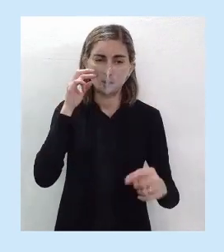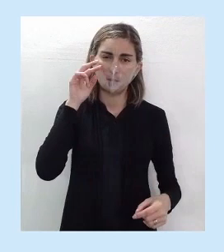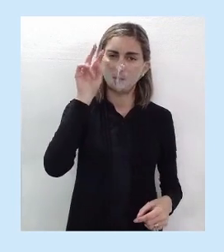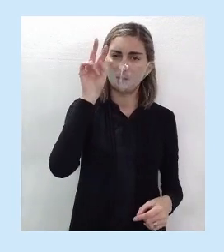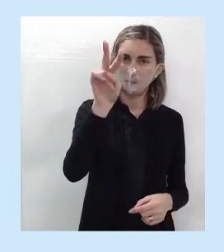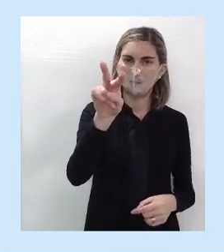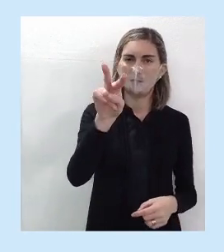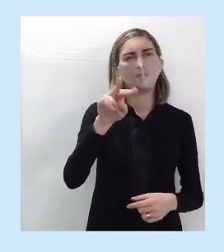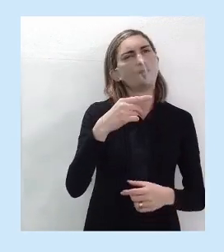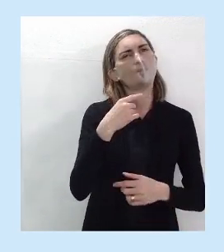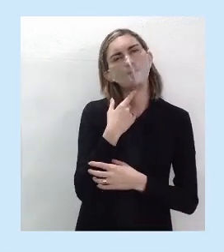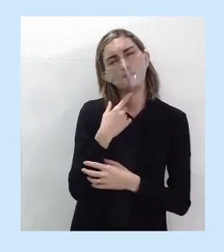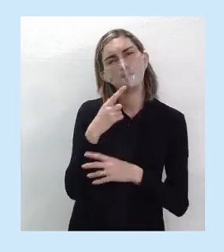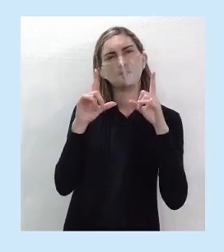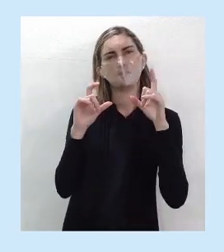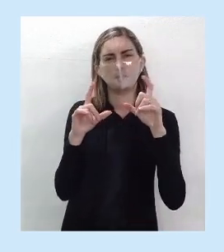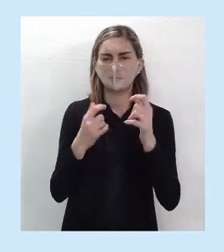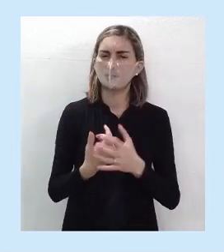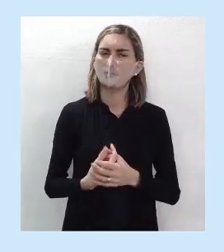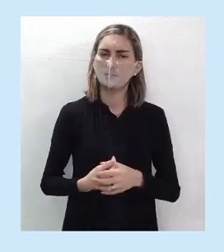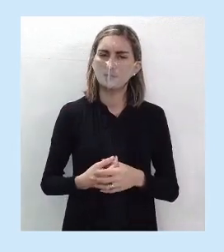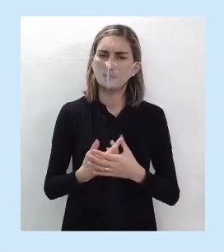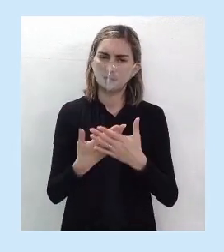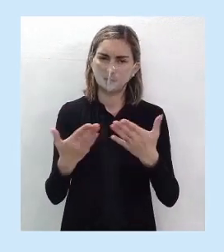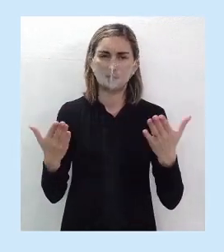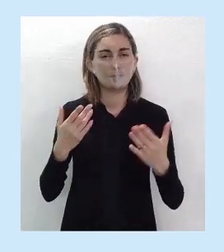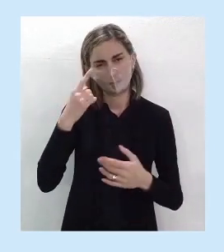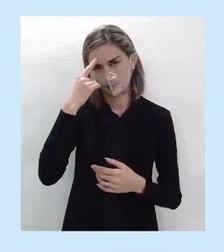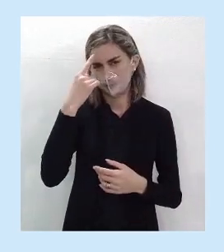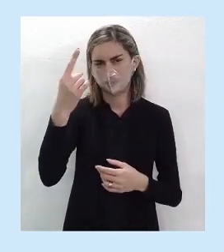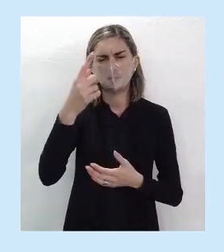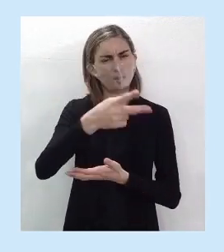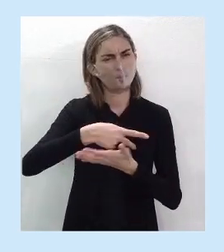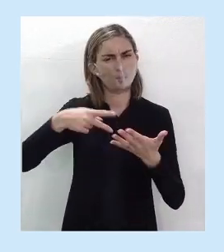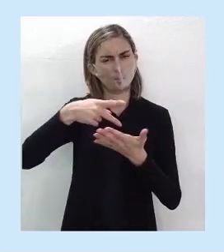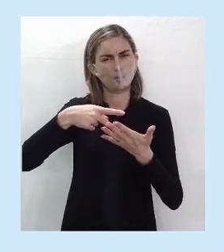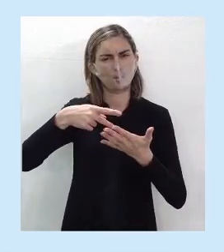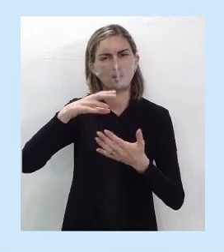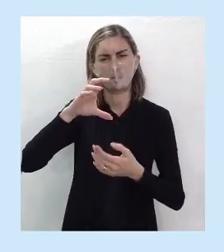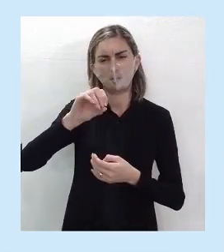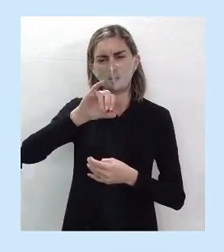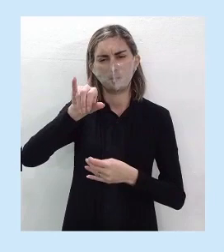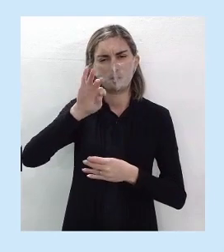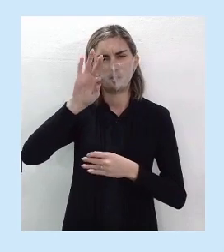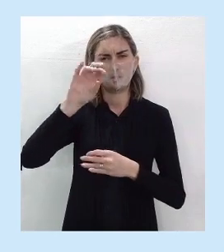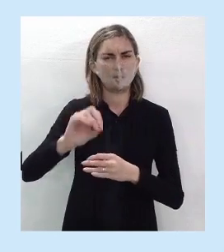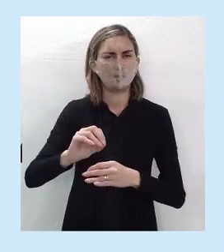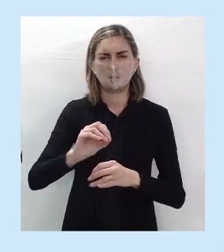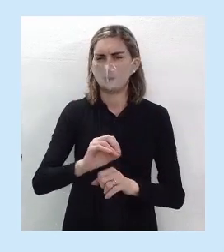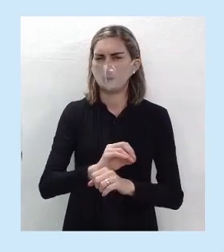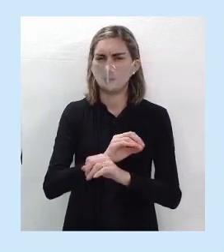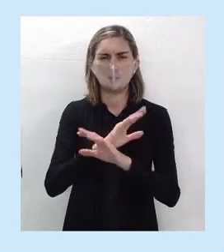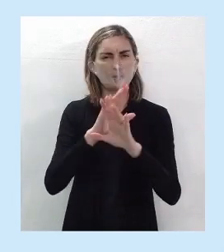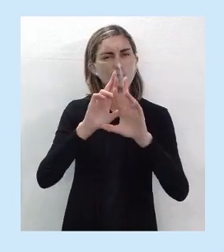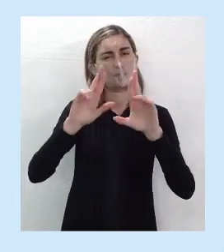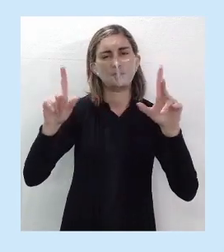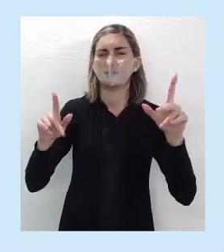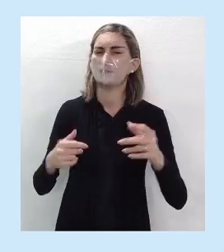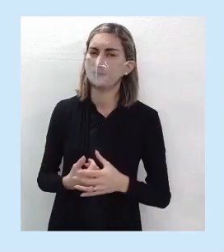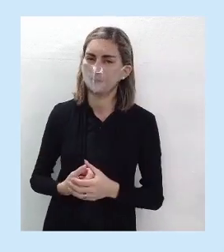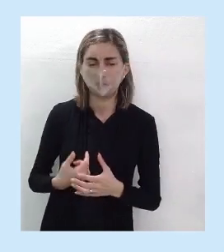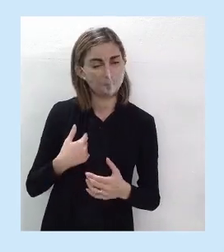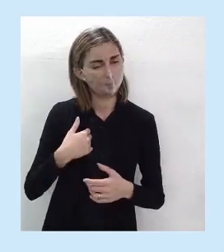só para olhar de novo mais um pouquinho para a foto. A ideia de poema-objeto fica